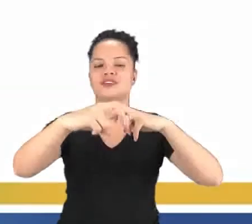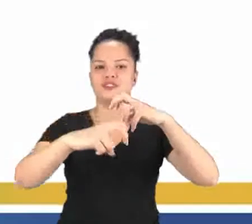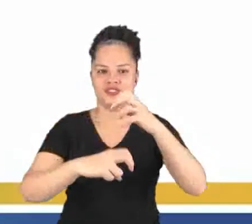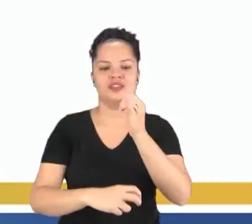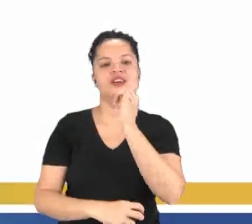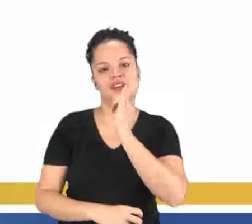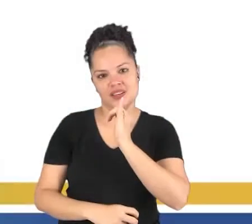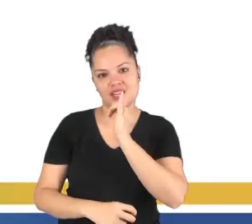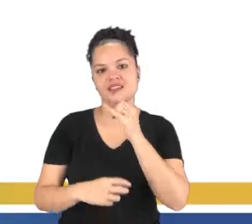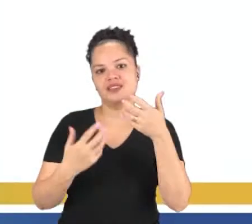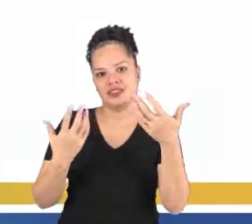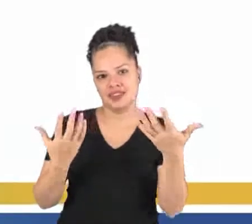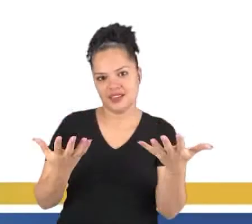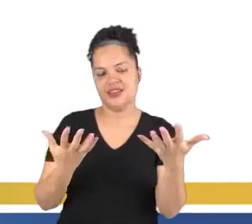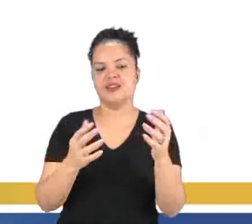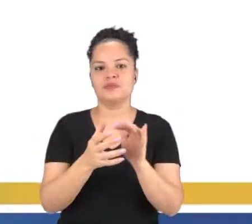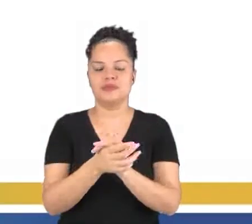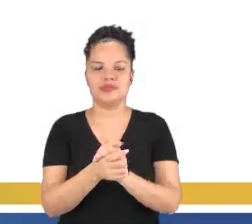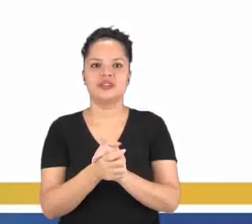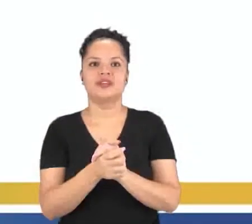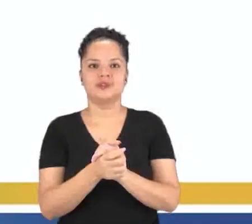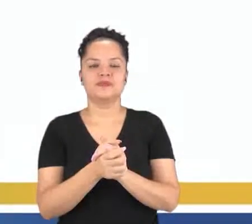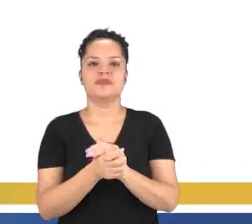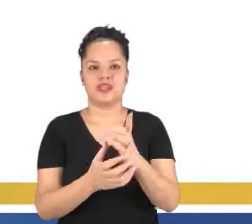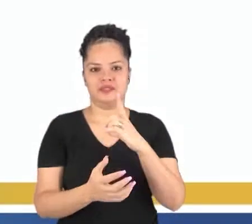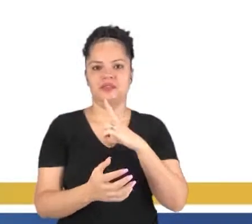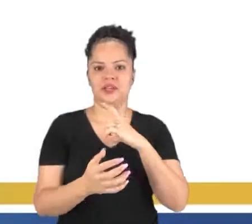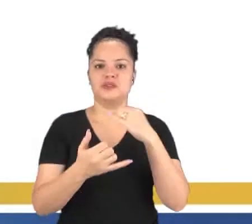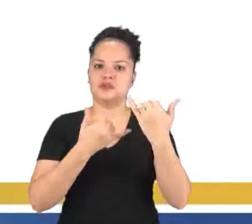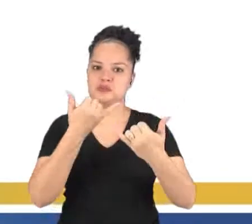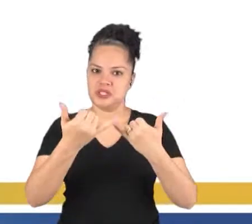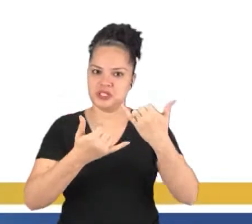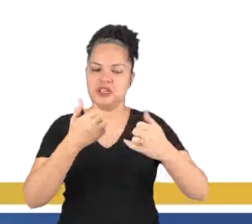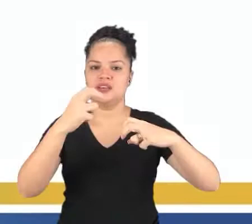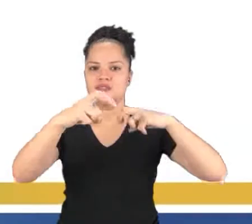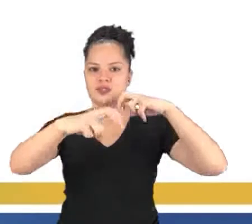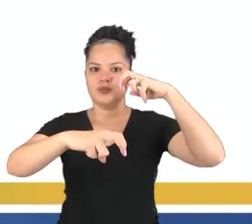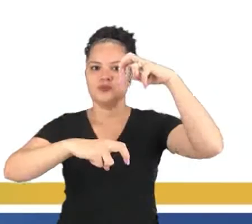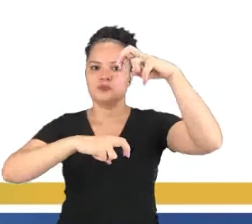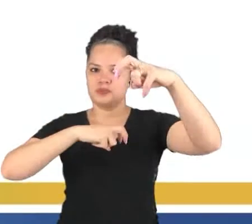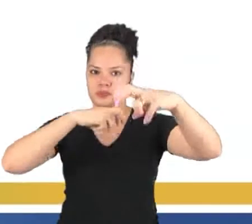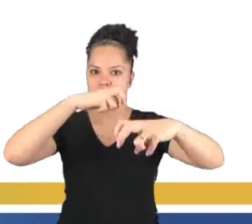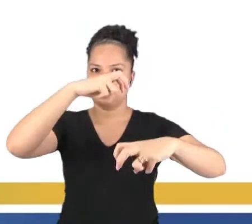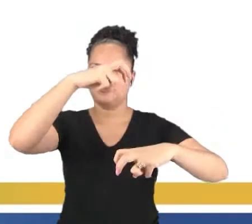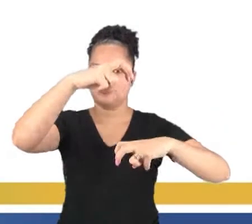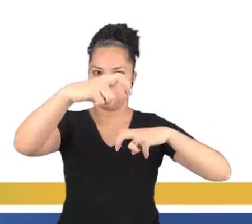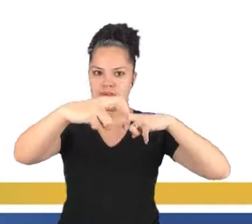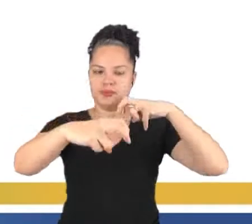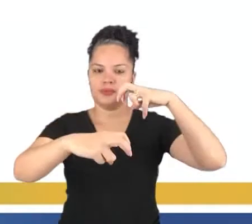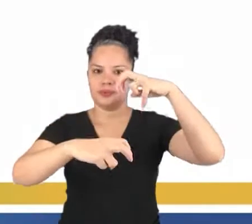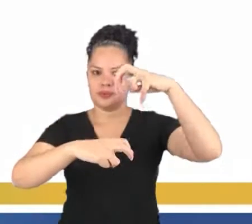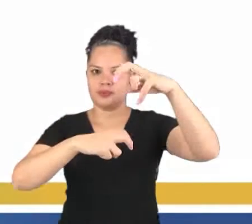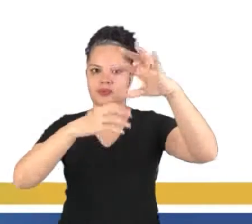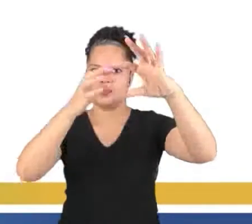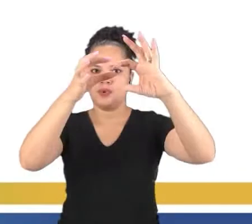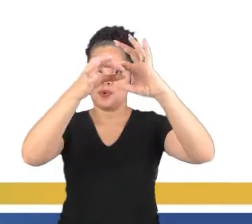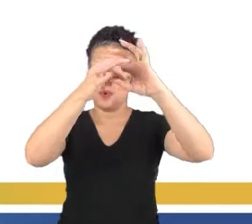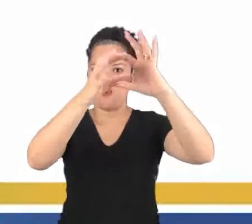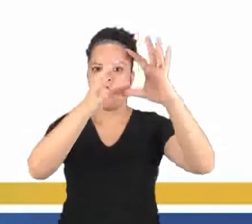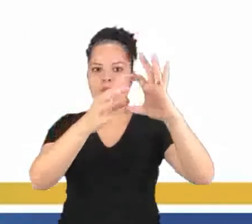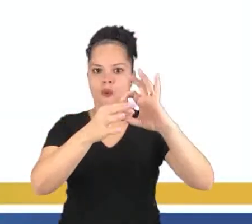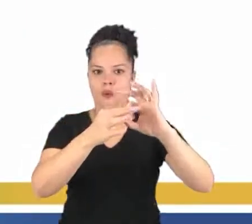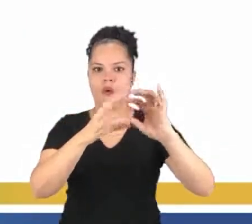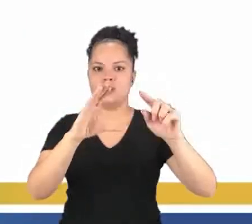pode pensar nas rodas, nos brinquedos como sendo, né, aí os pontos, as uniões formando